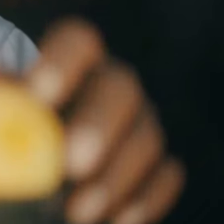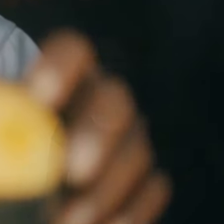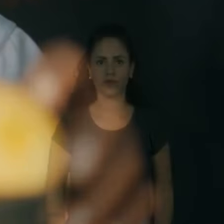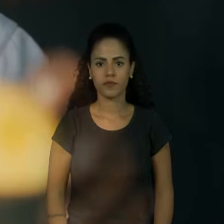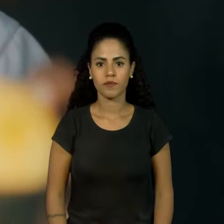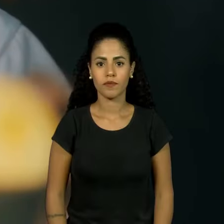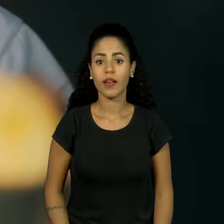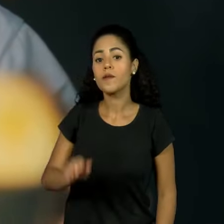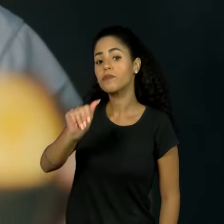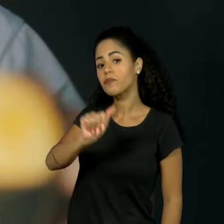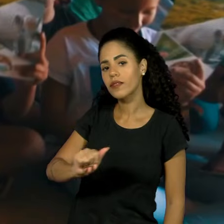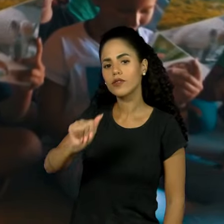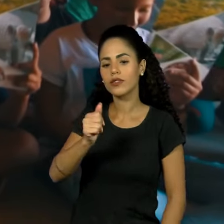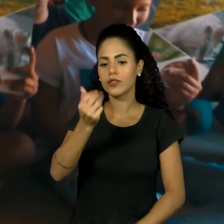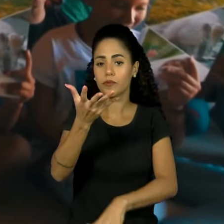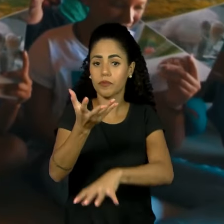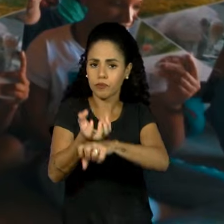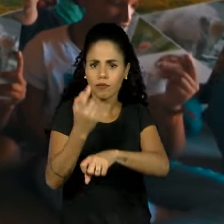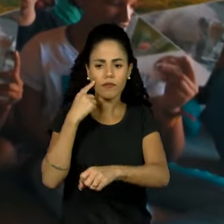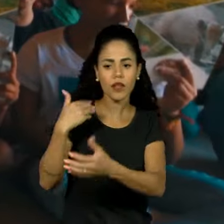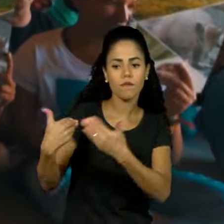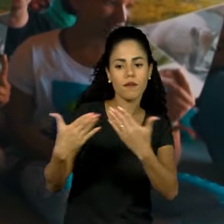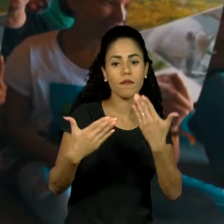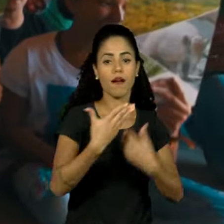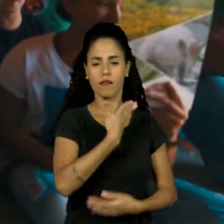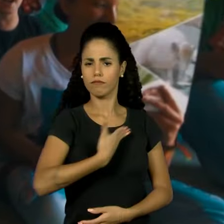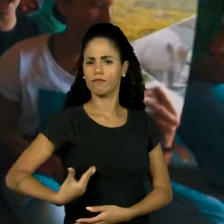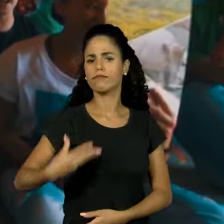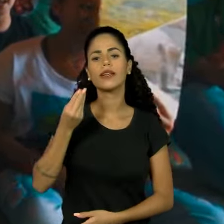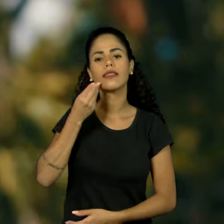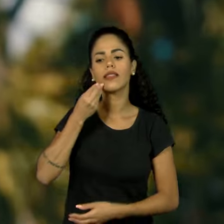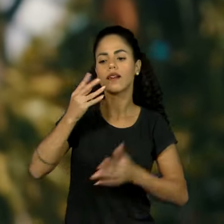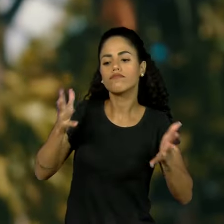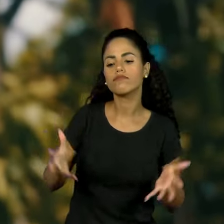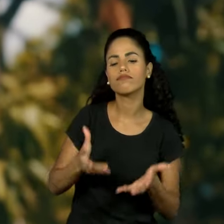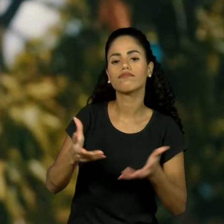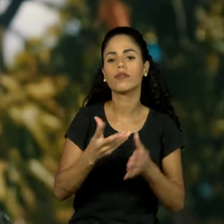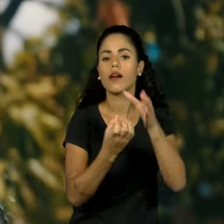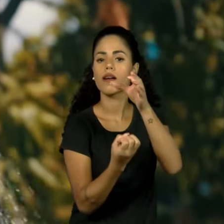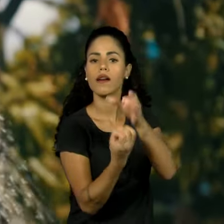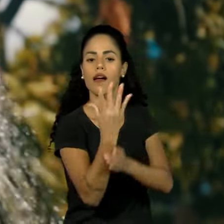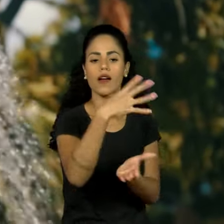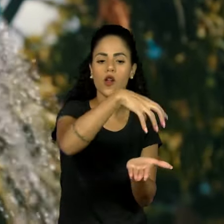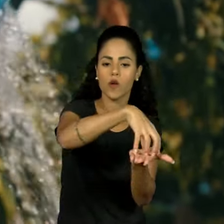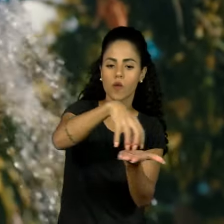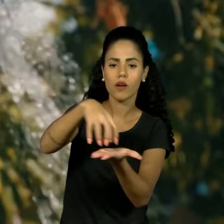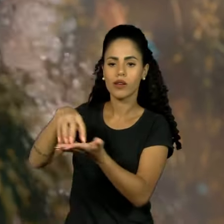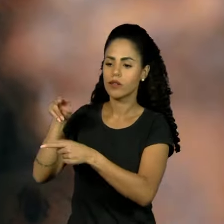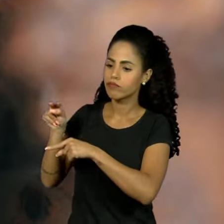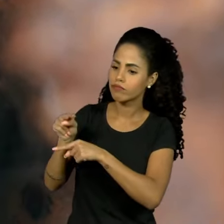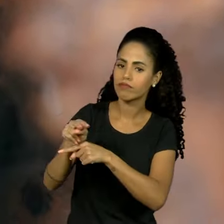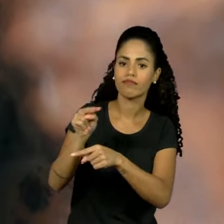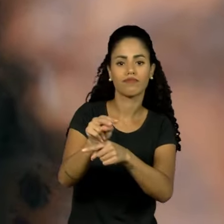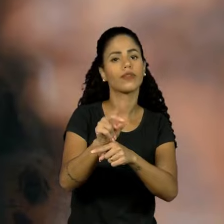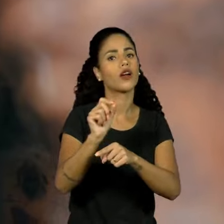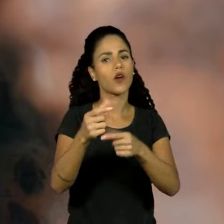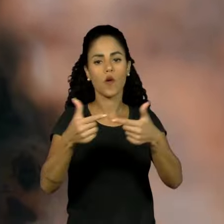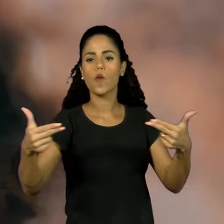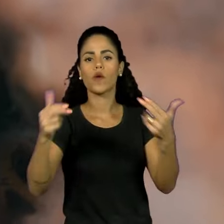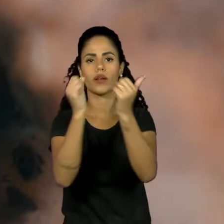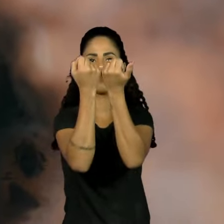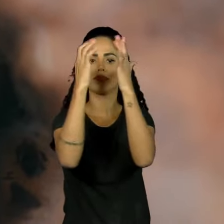A Associação Caatinga dialoga com os governos para incentivar a criação de unidades de conservação, como parques, e